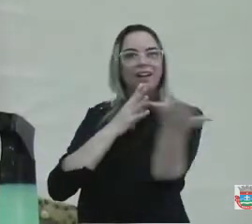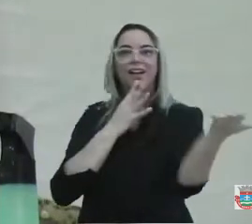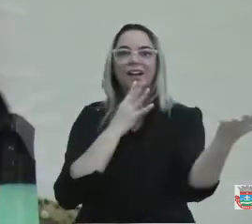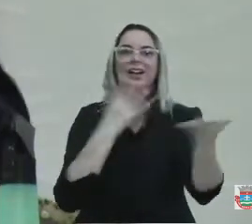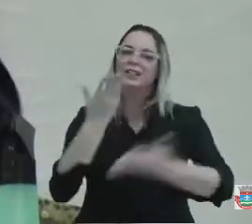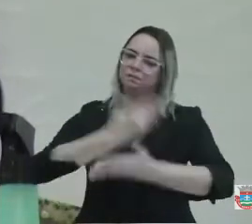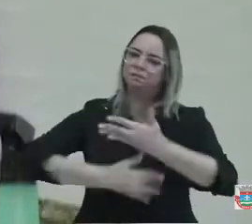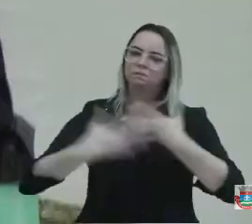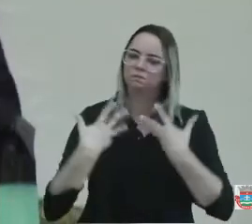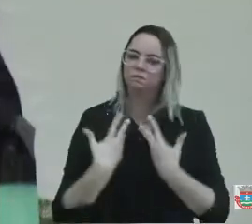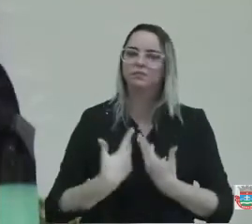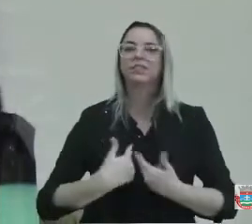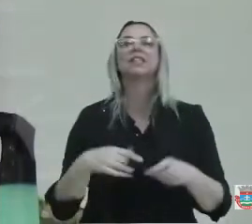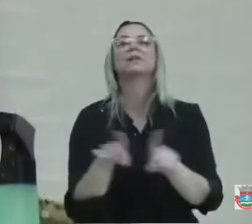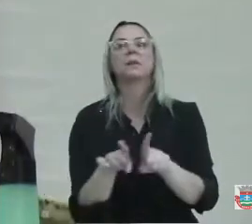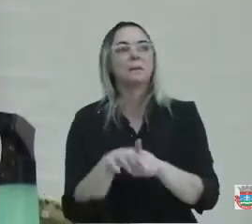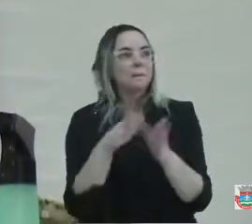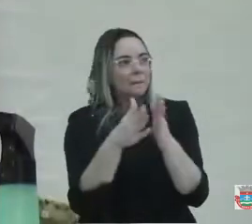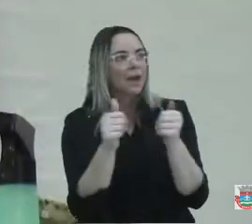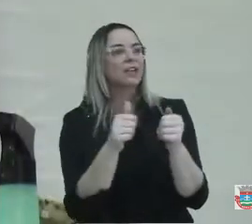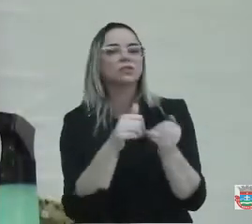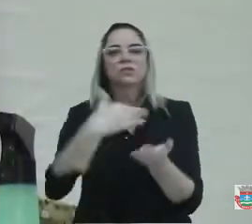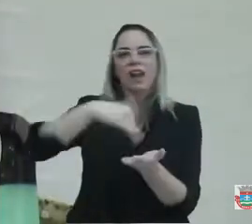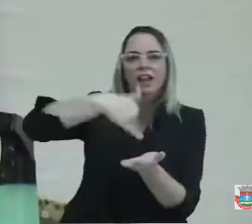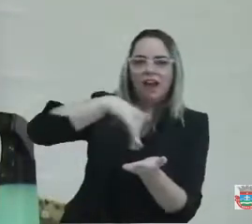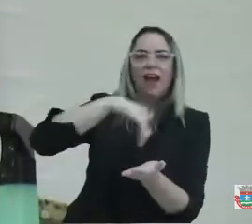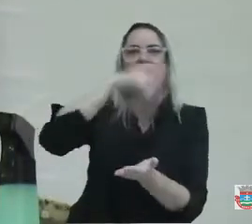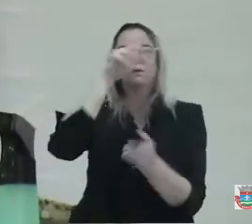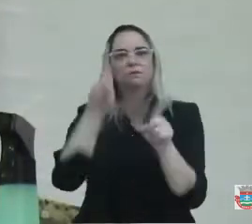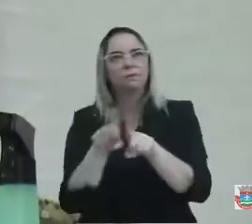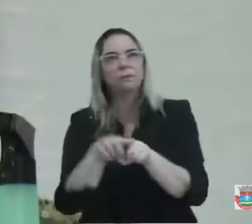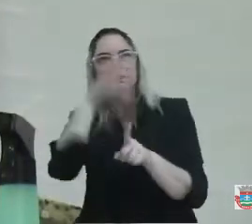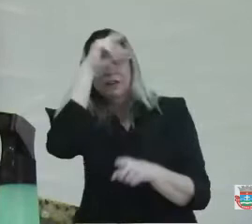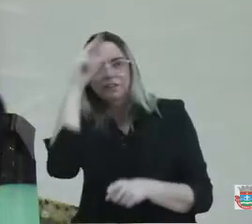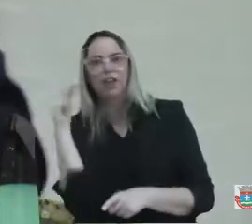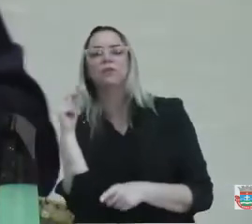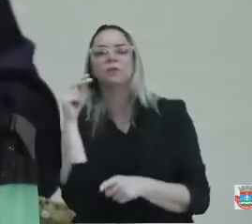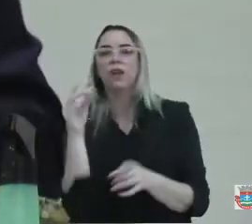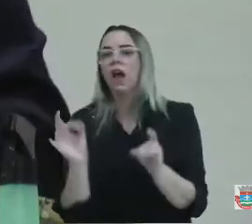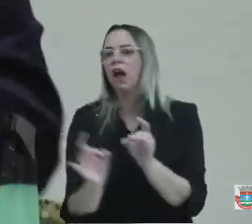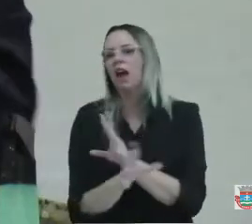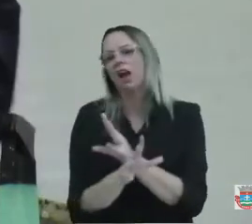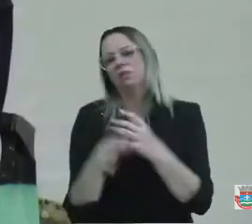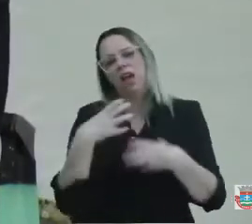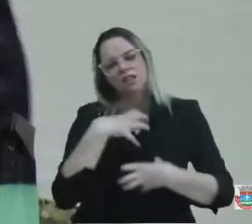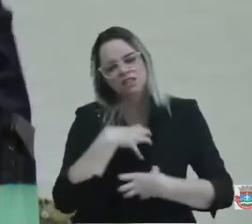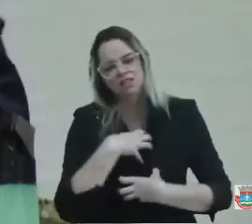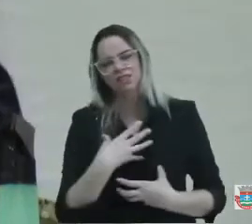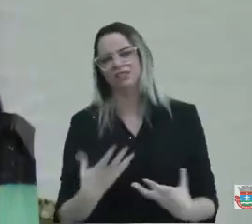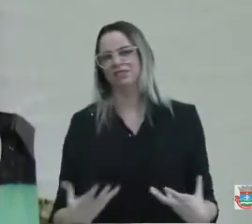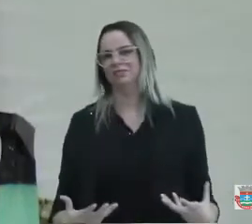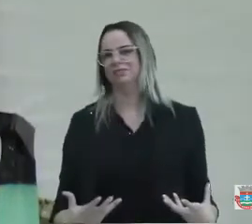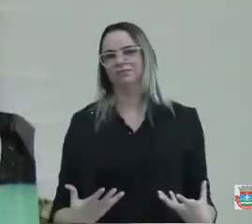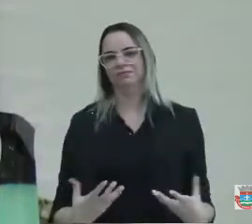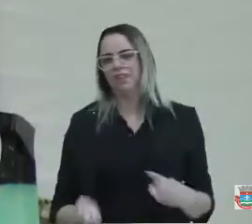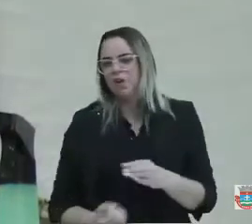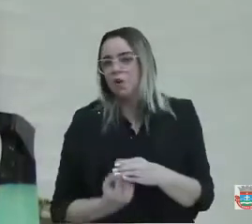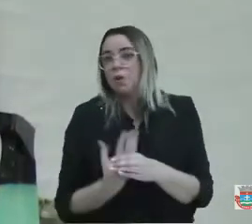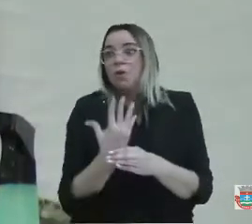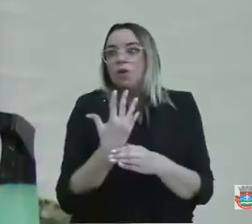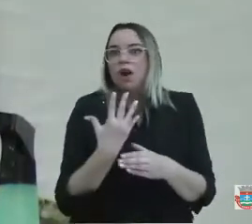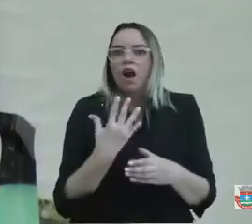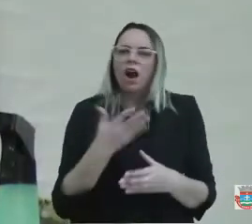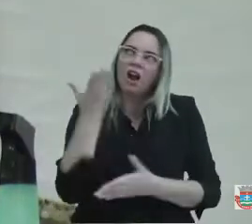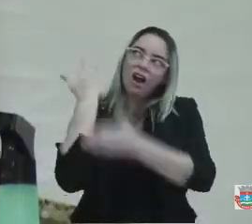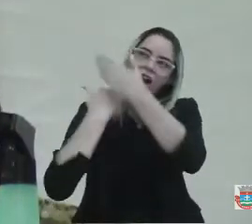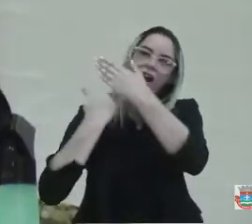peço ao prefeito, ao secretário, que não acaba a essência da festa, porque ela está se acabando e São Bento do Una gosta de